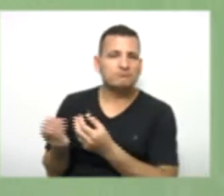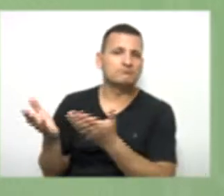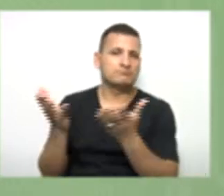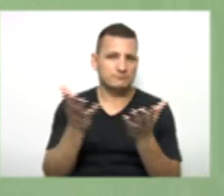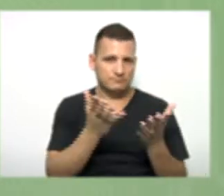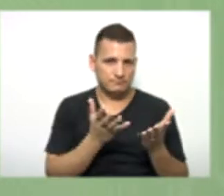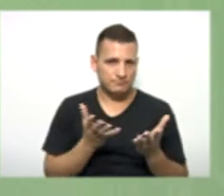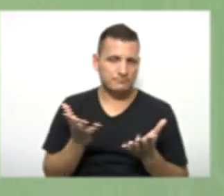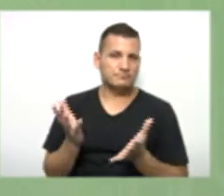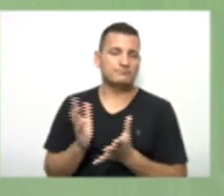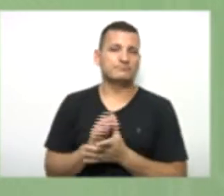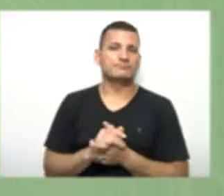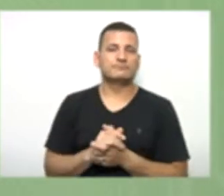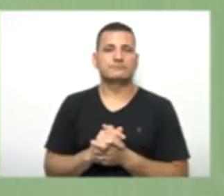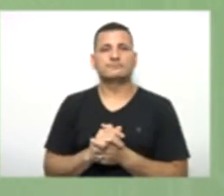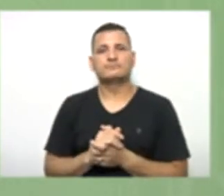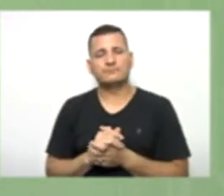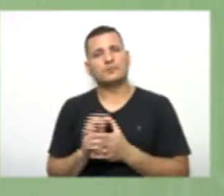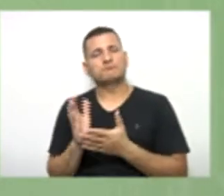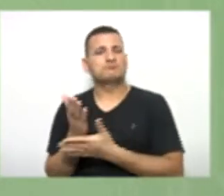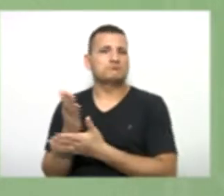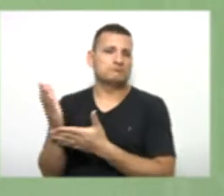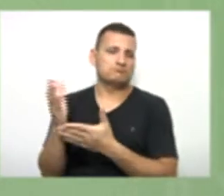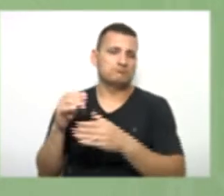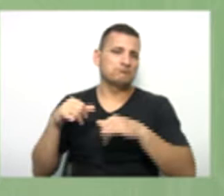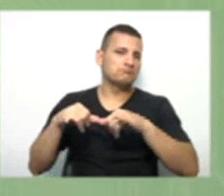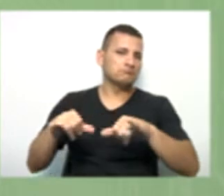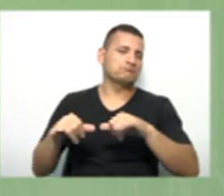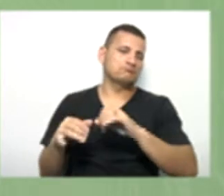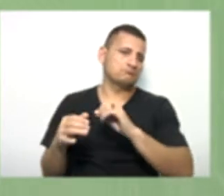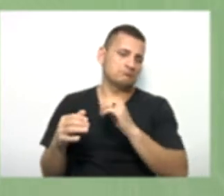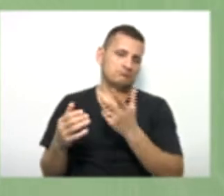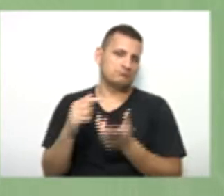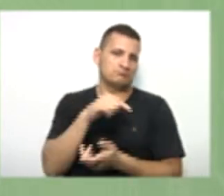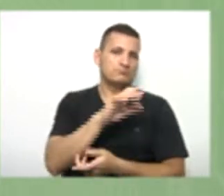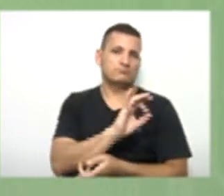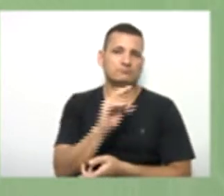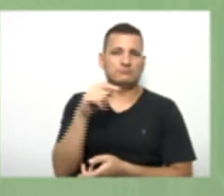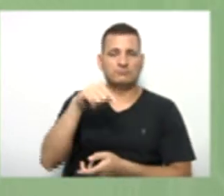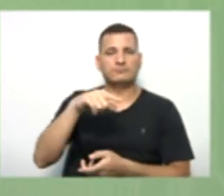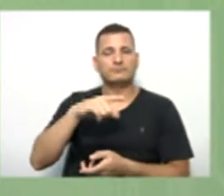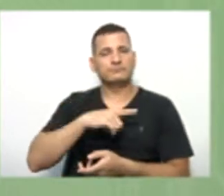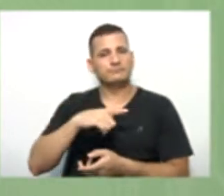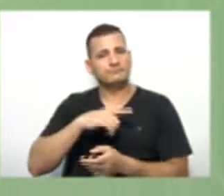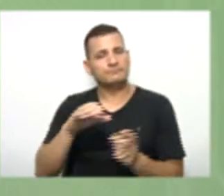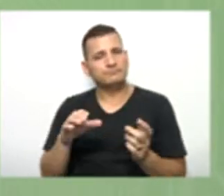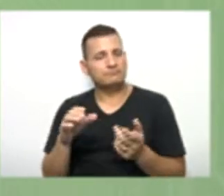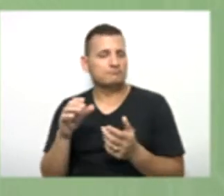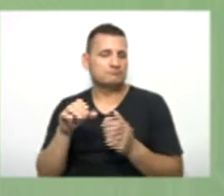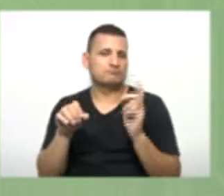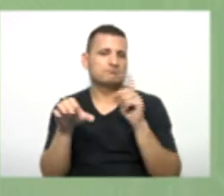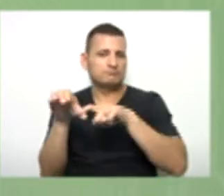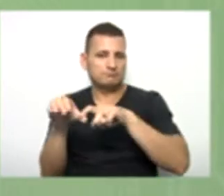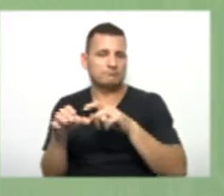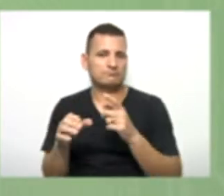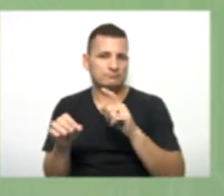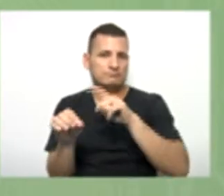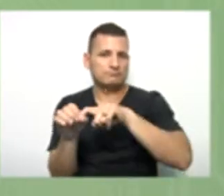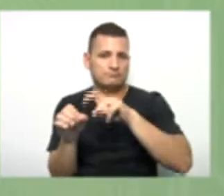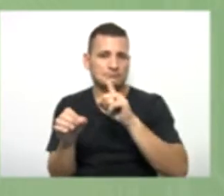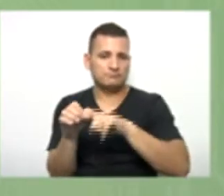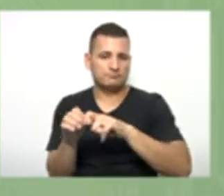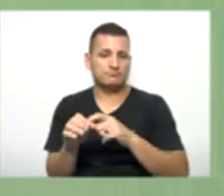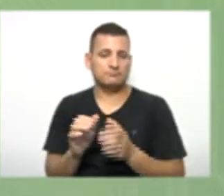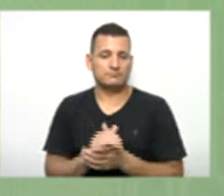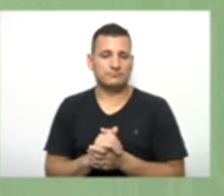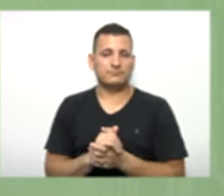a alguma rede de supermercado que a cooperativa possui algum contrato. Então, do outro lado aqui eu já